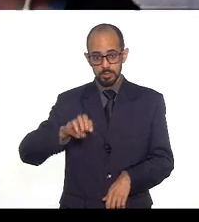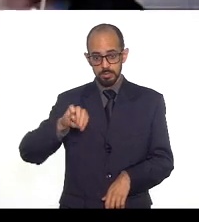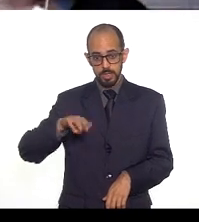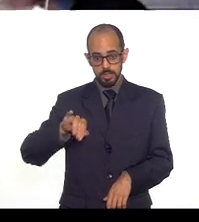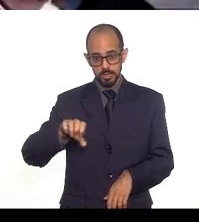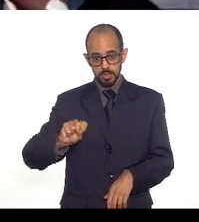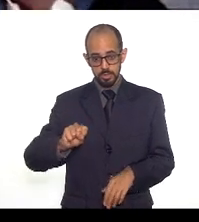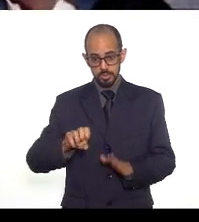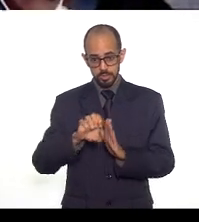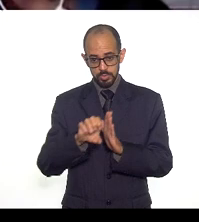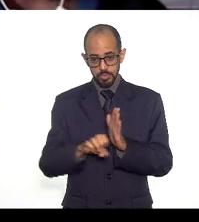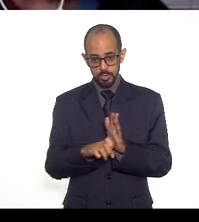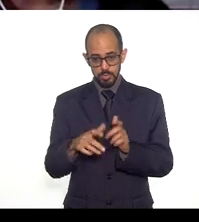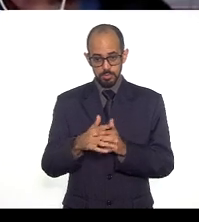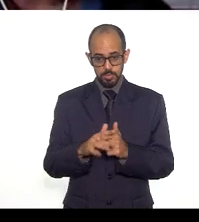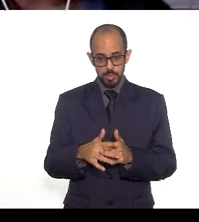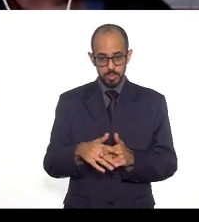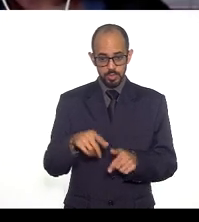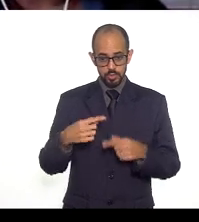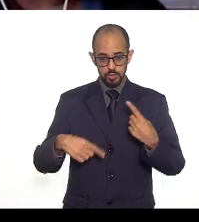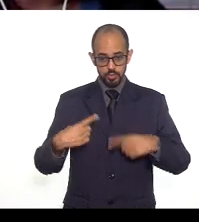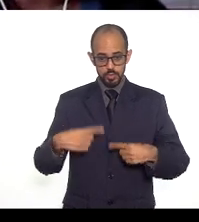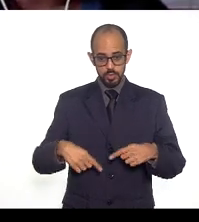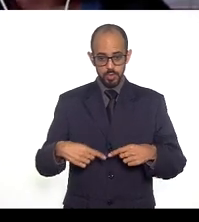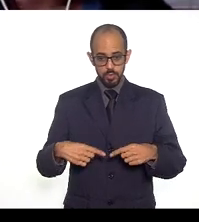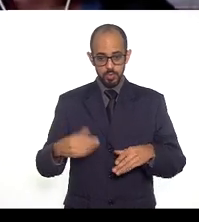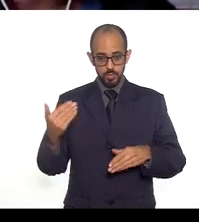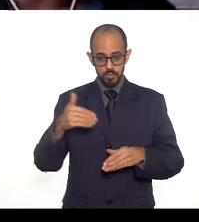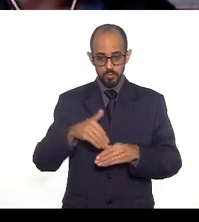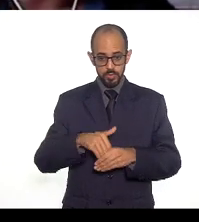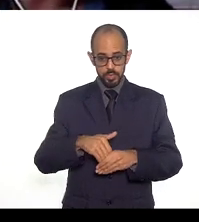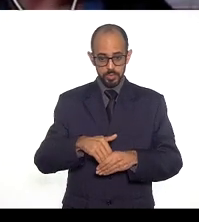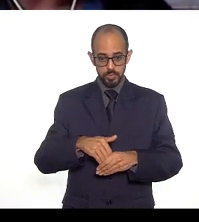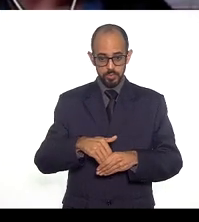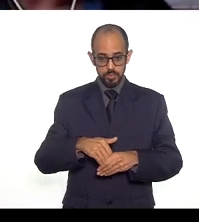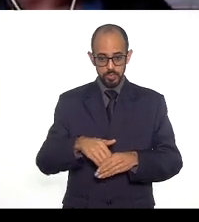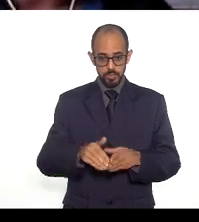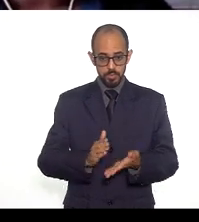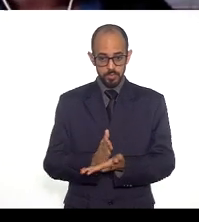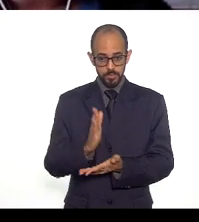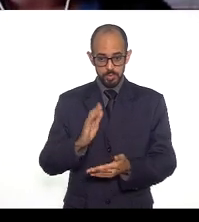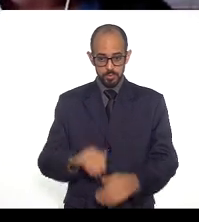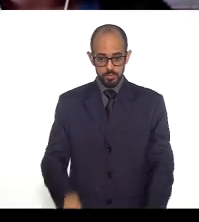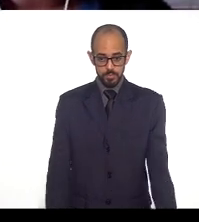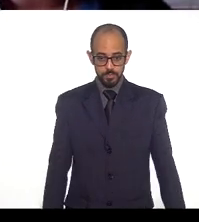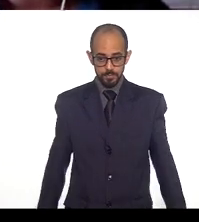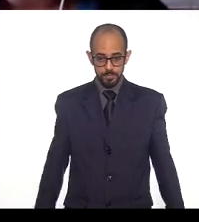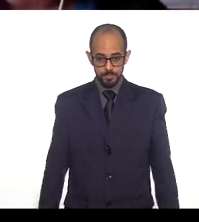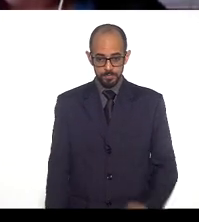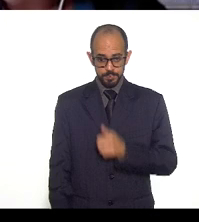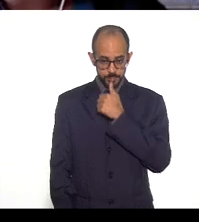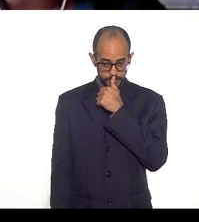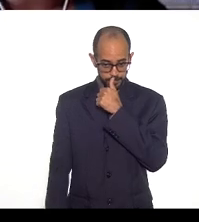emendas. Em discussão, em votação, aprovado.